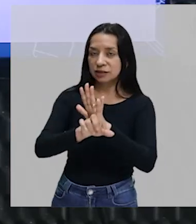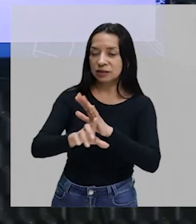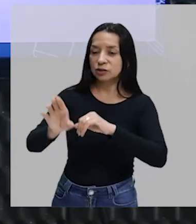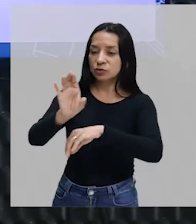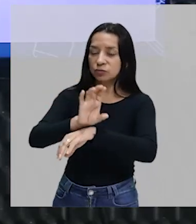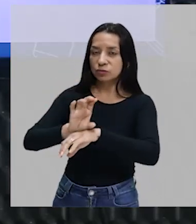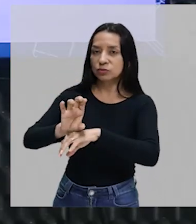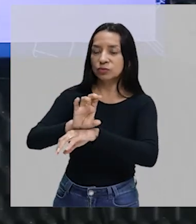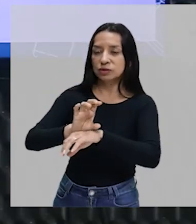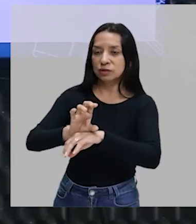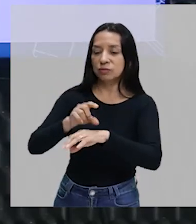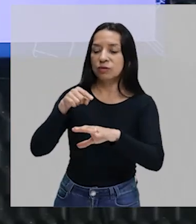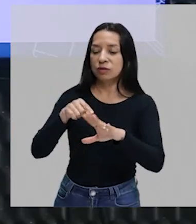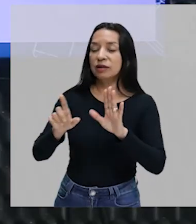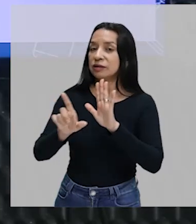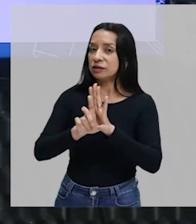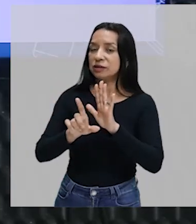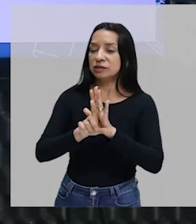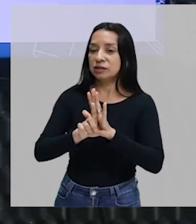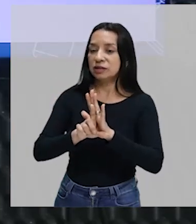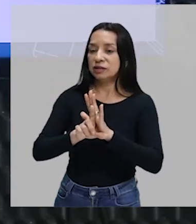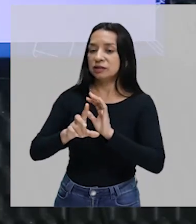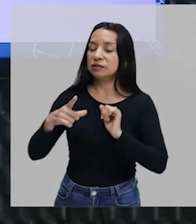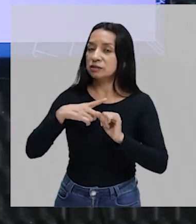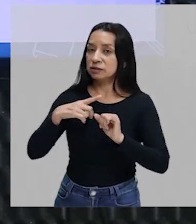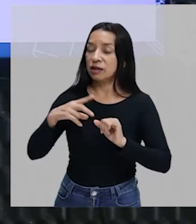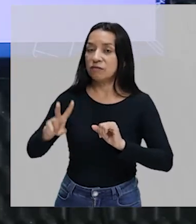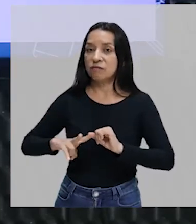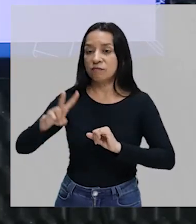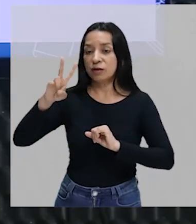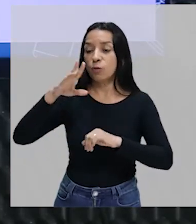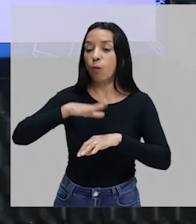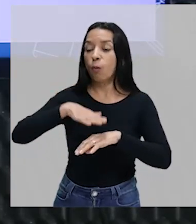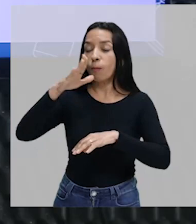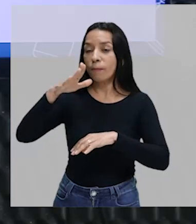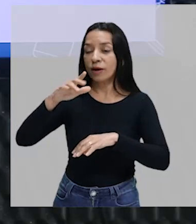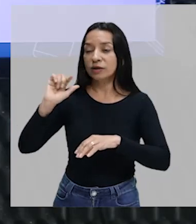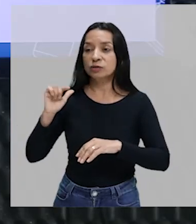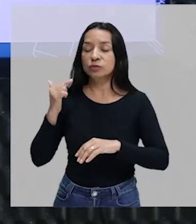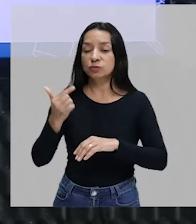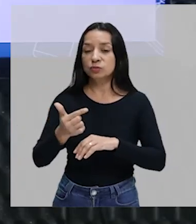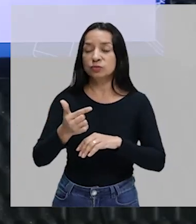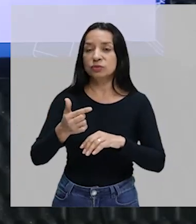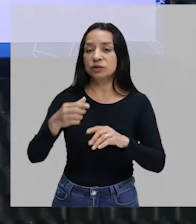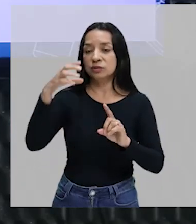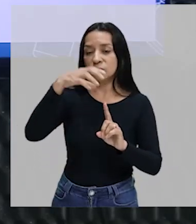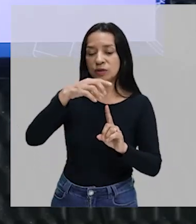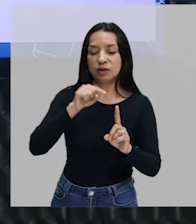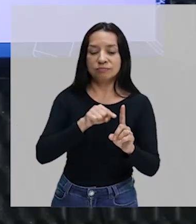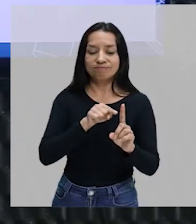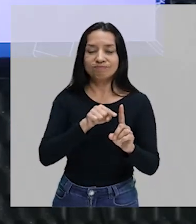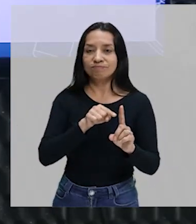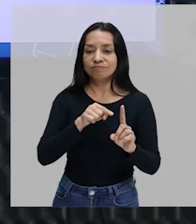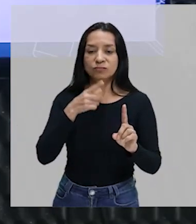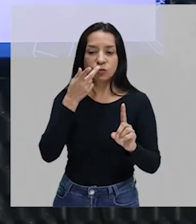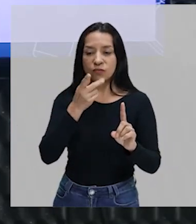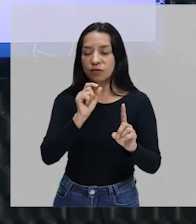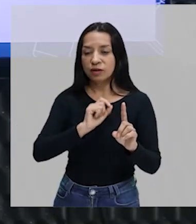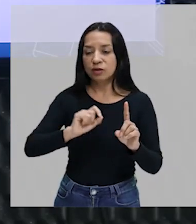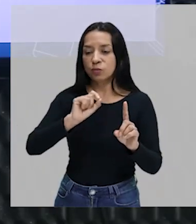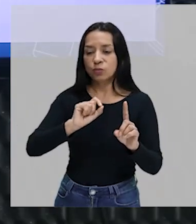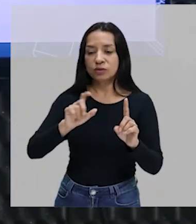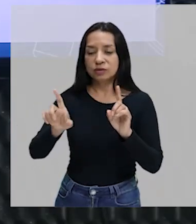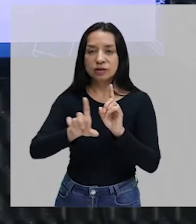valem mais do que o poder do rei. O rei está abaixo da lei. Não é ele que diz o que é a lei. É a lei que